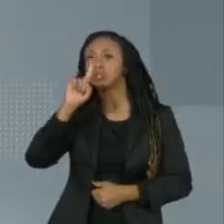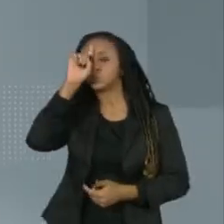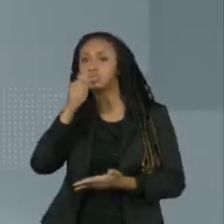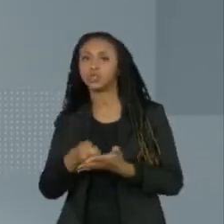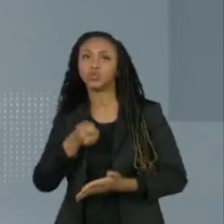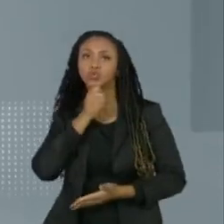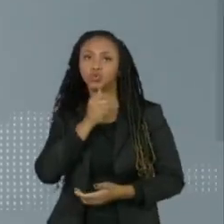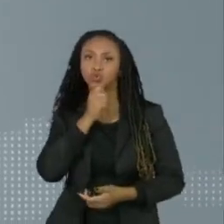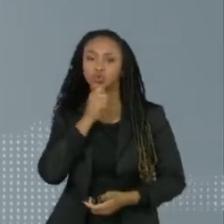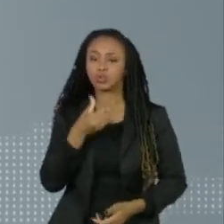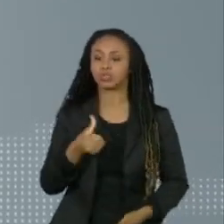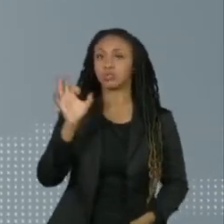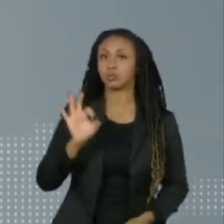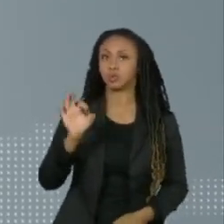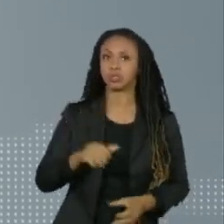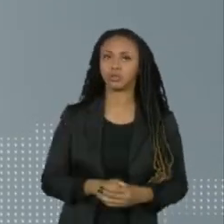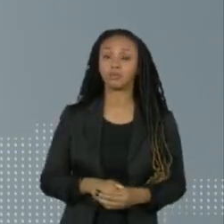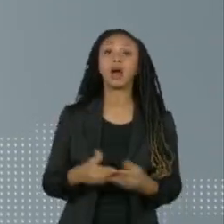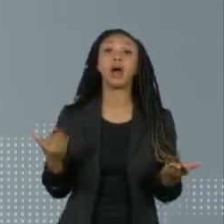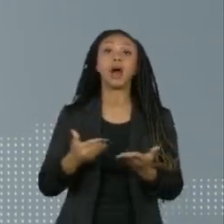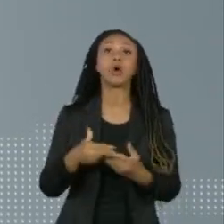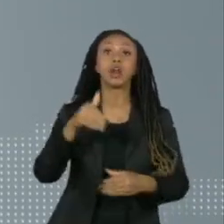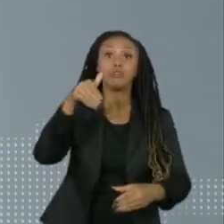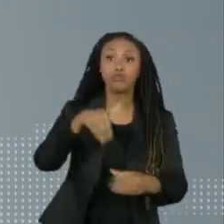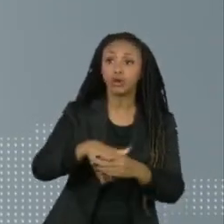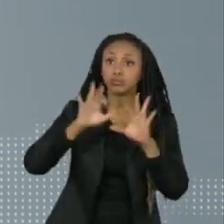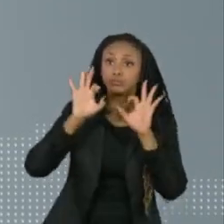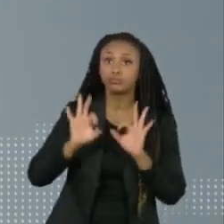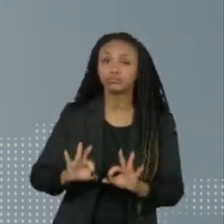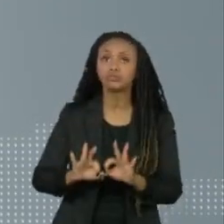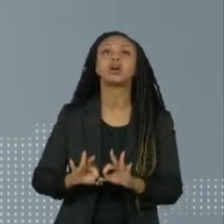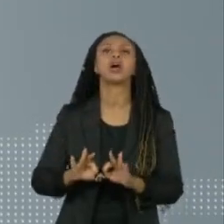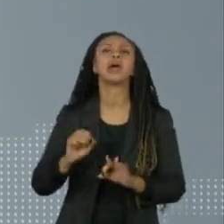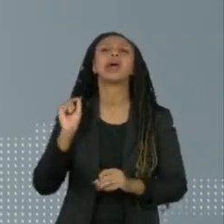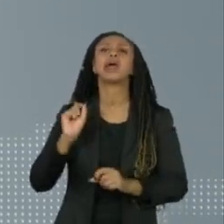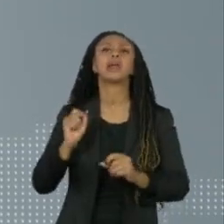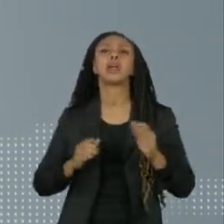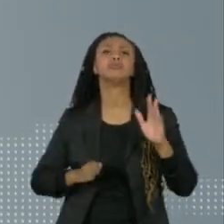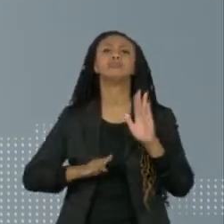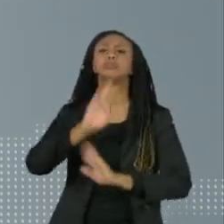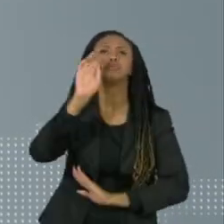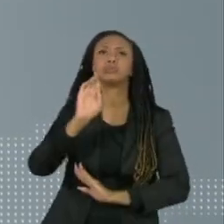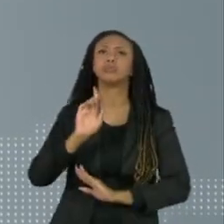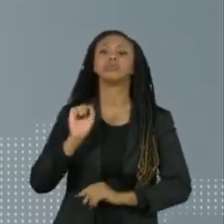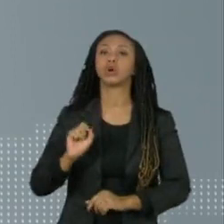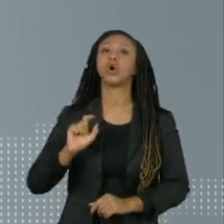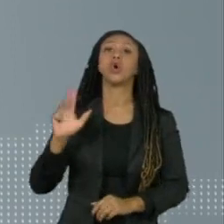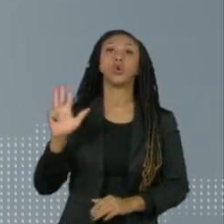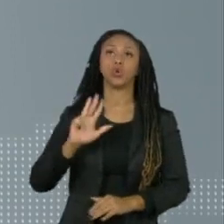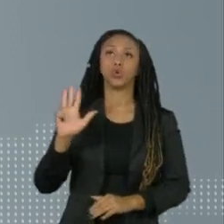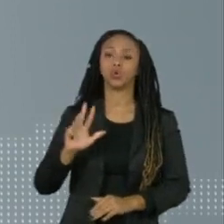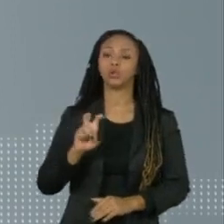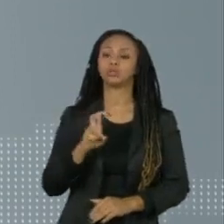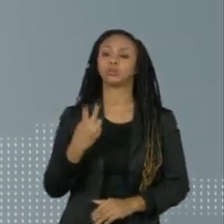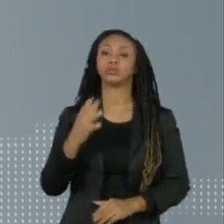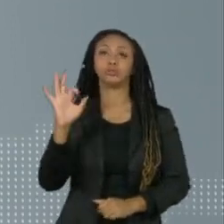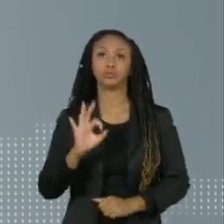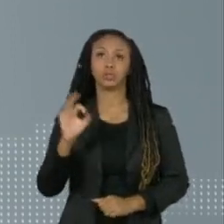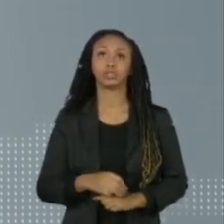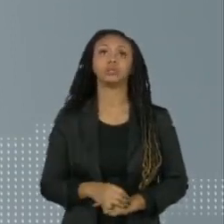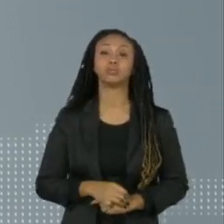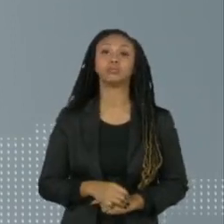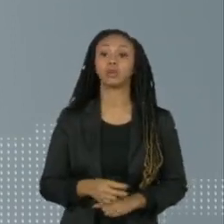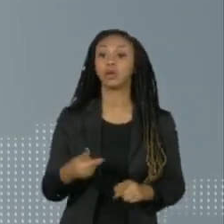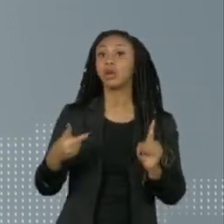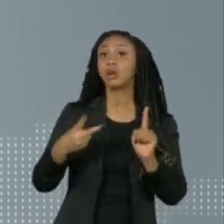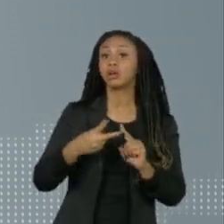neste mesmo cenário convertido para votos válidos Lula venceria no primeiro turno com 52 por cento dos votos bolsonaro